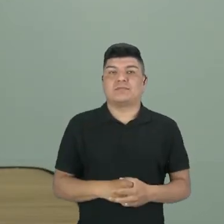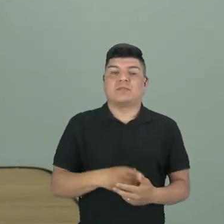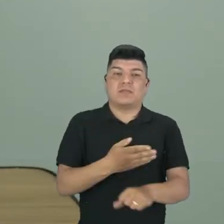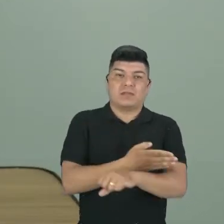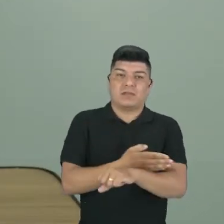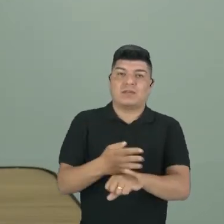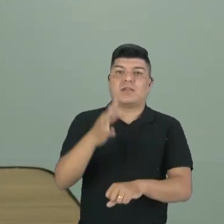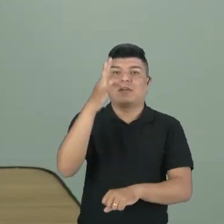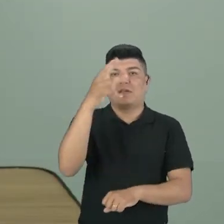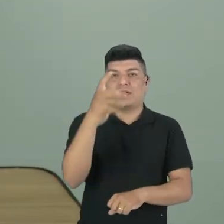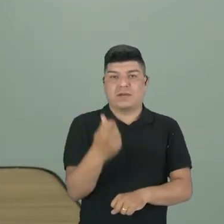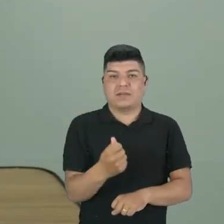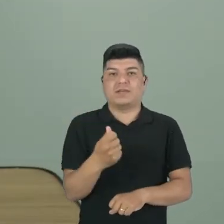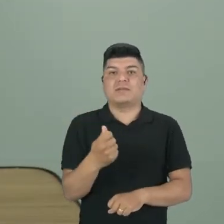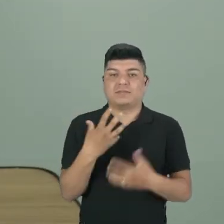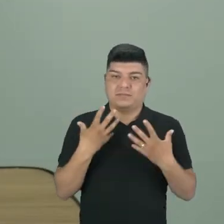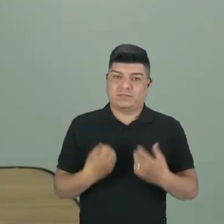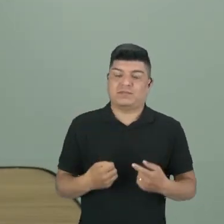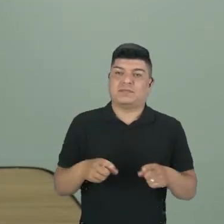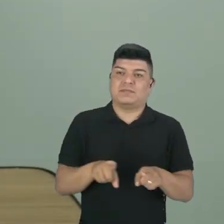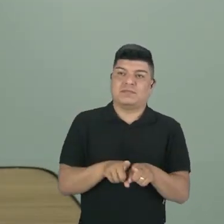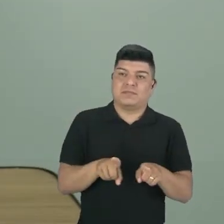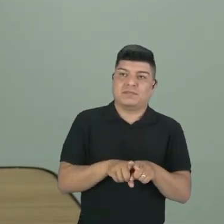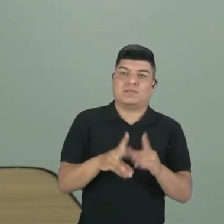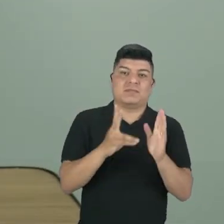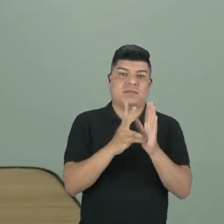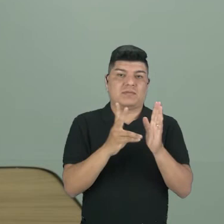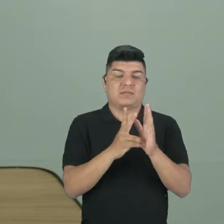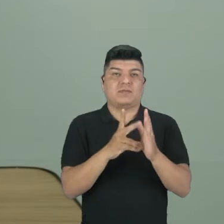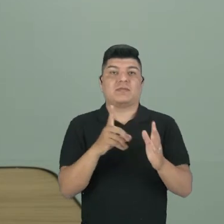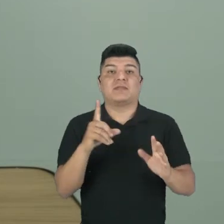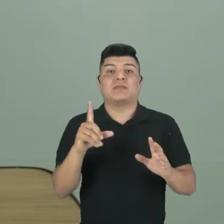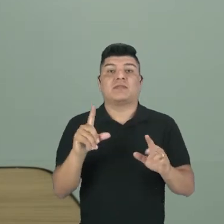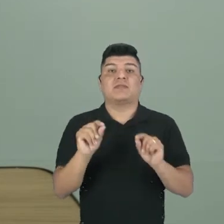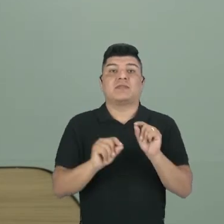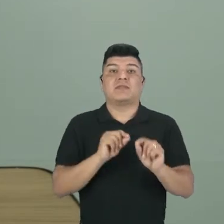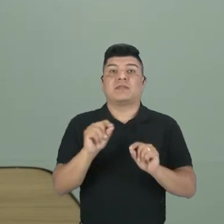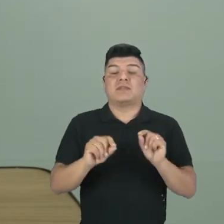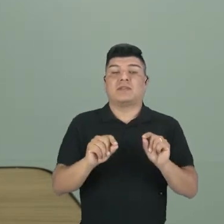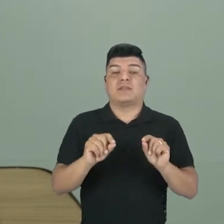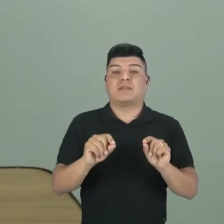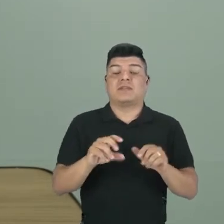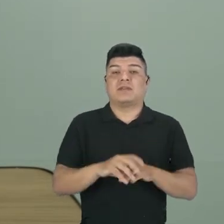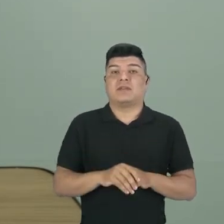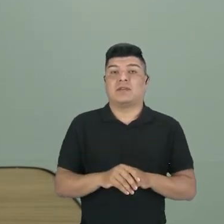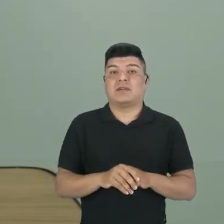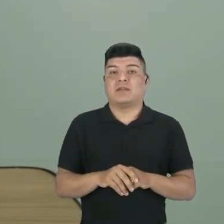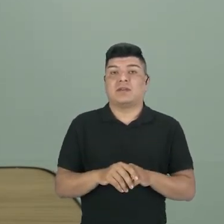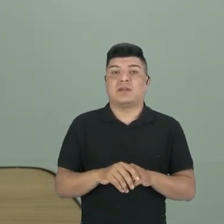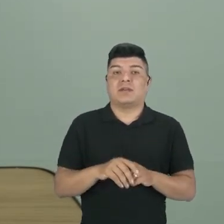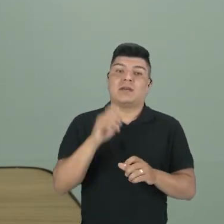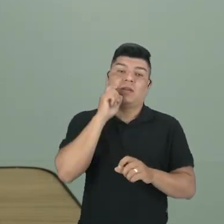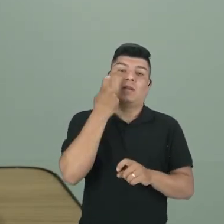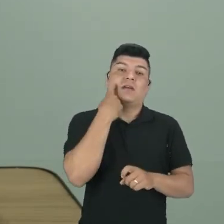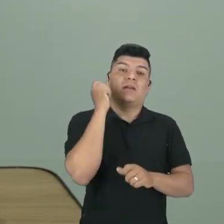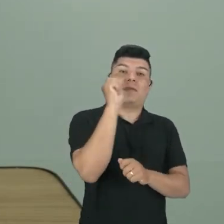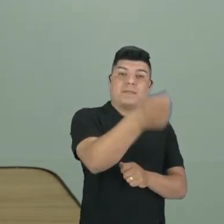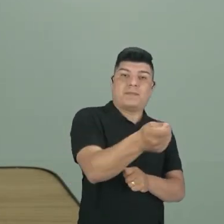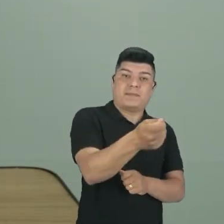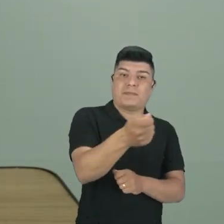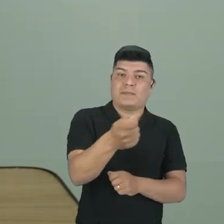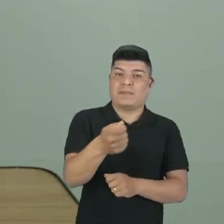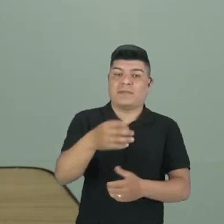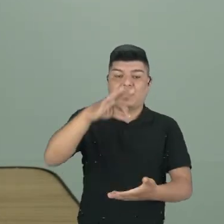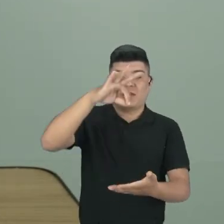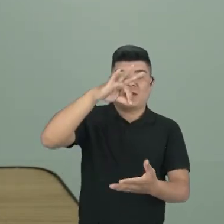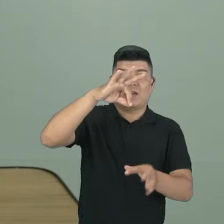costume africano, que nós herdamos dele, dos indígenas, a questão de pesca, a questão de fazer